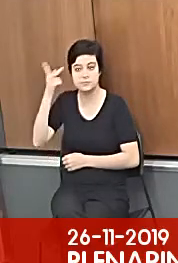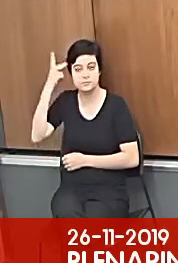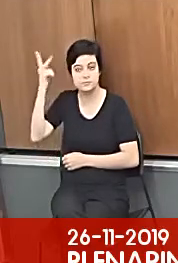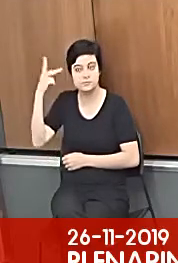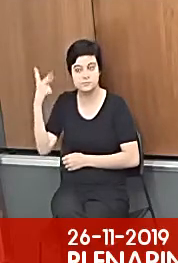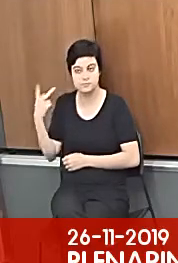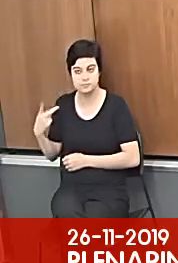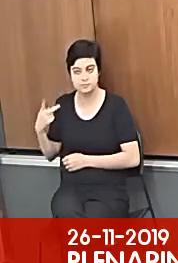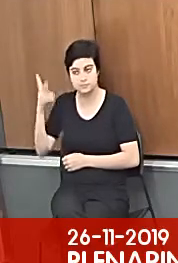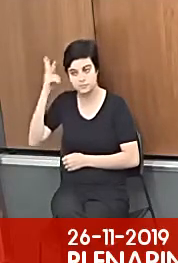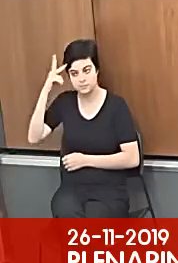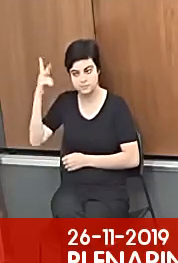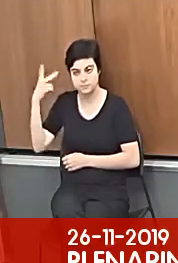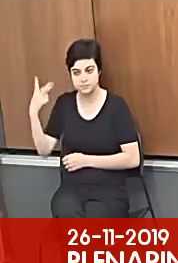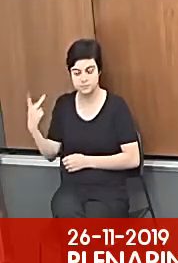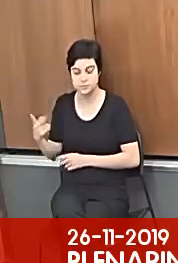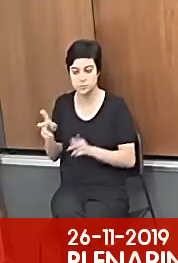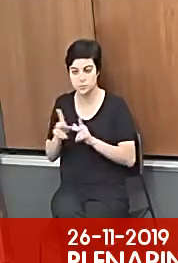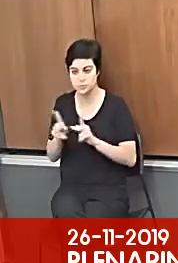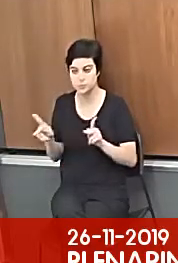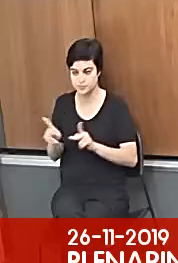professor.